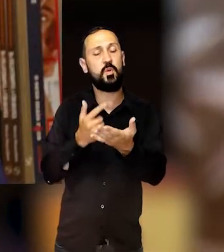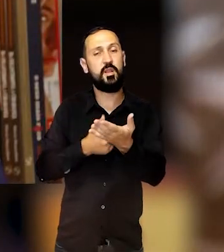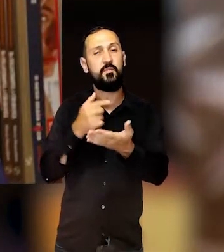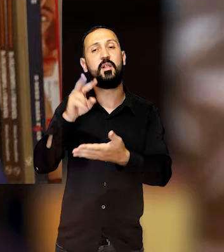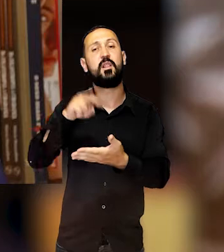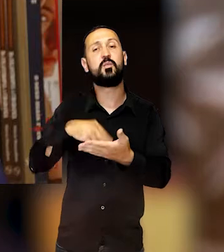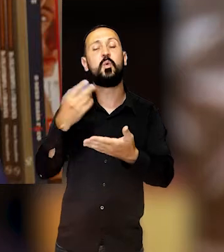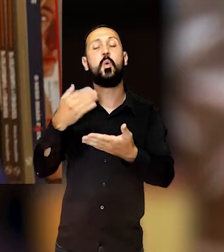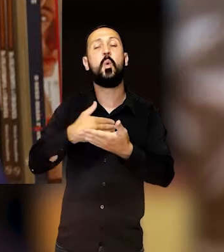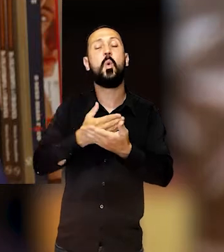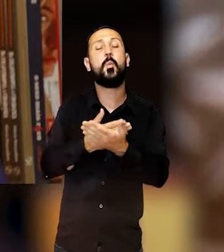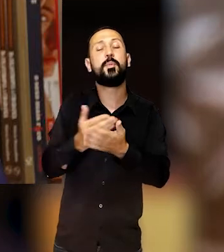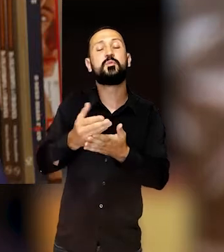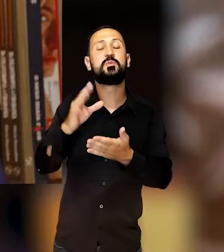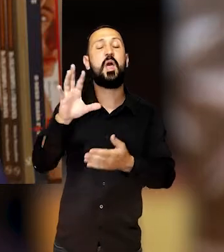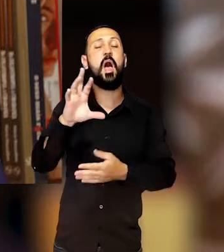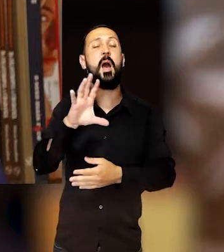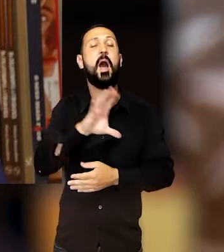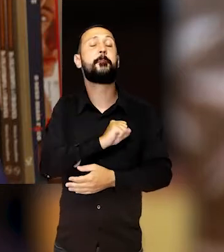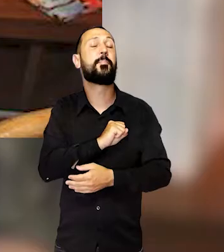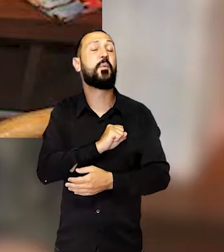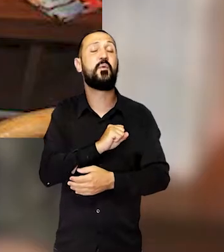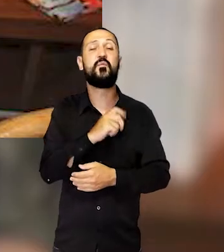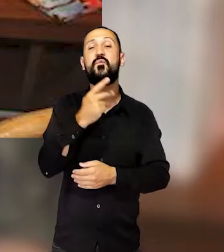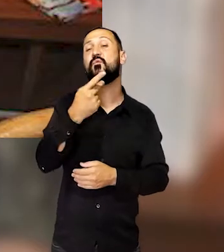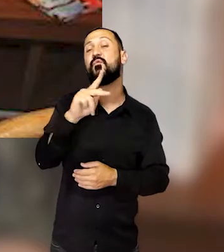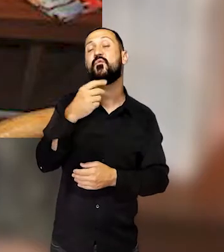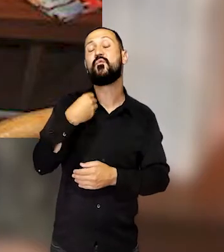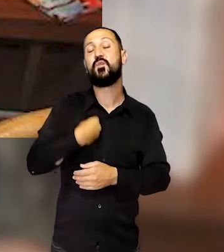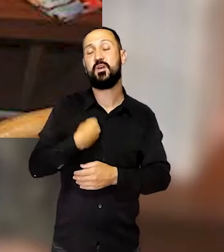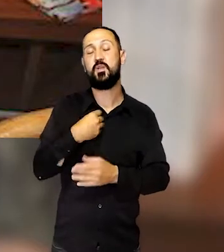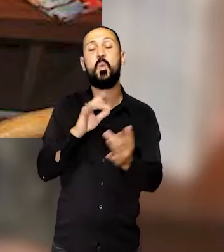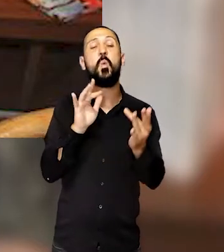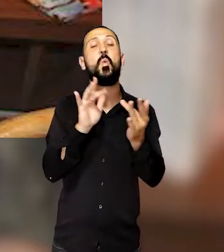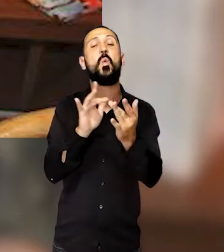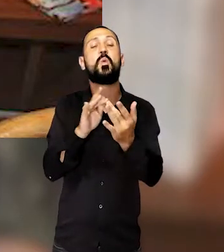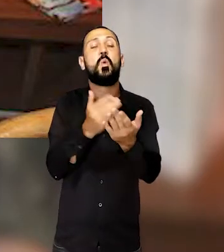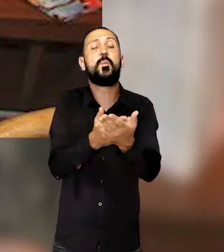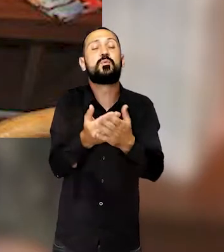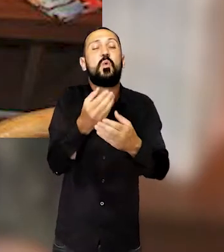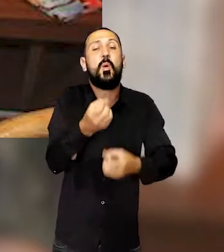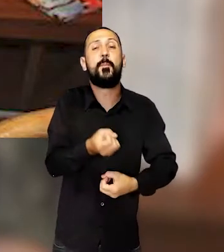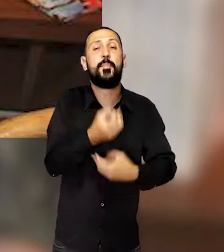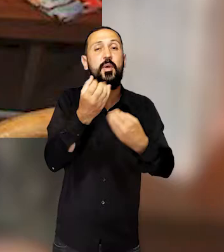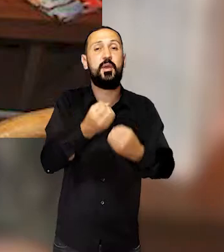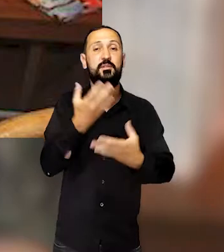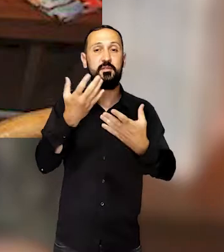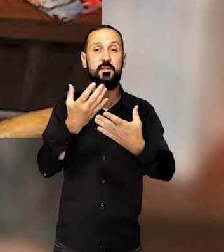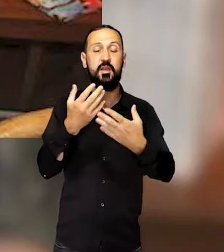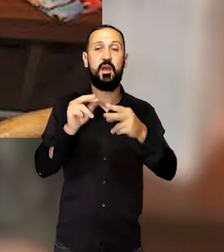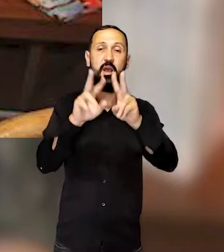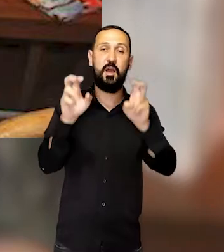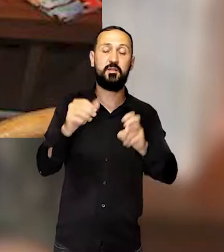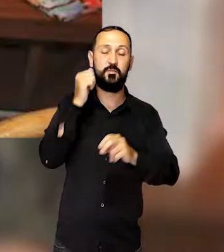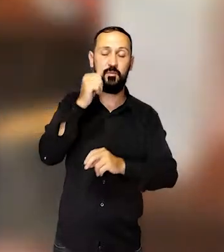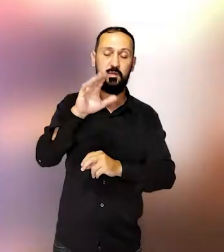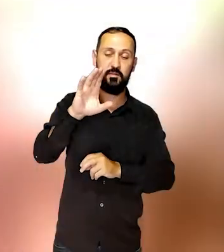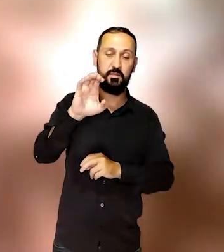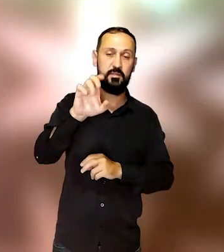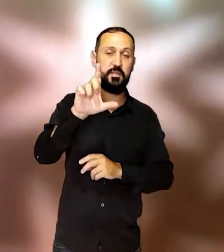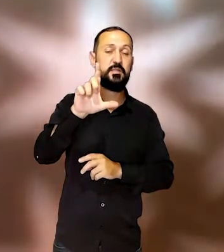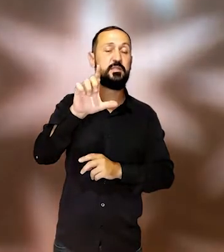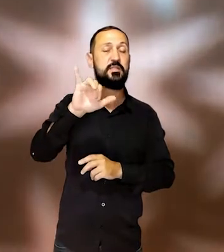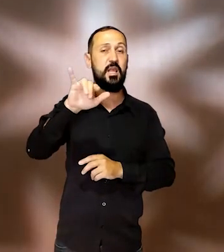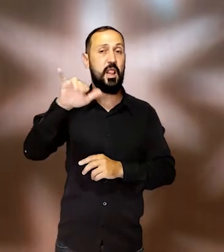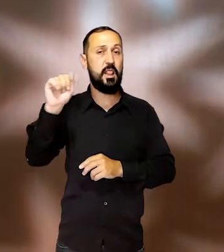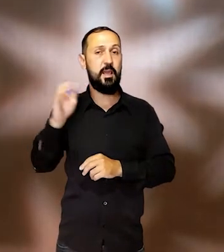e a leitura se tornaram uma paixão para você? De que maneira foi o seu contato com a poesia, principalmente as de Cecília